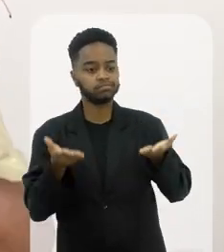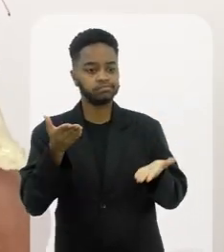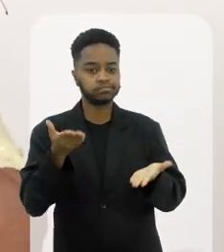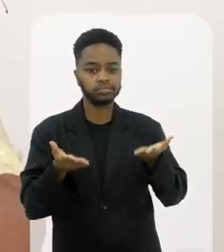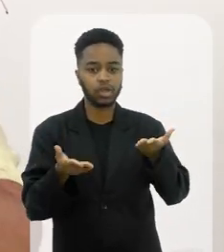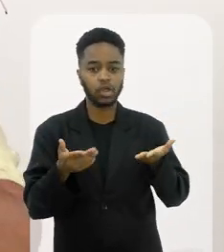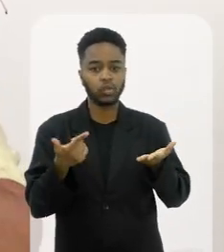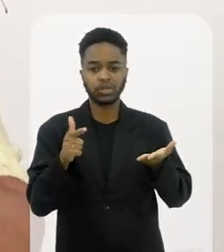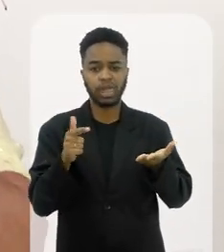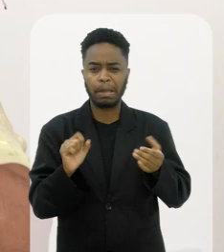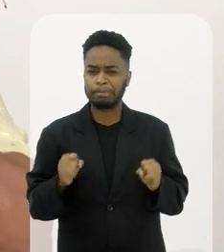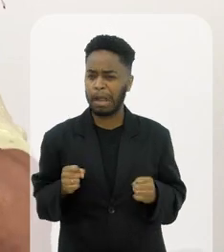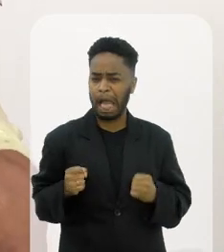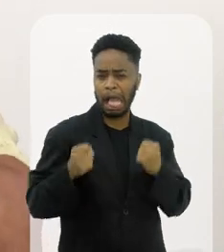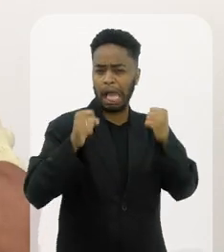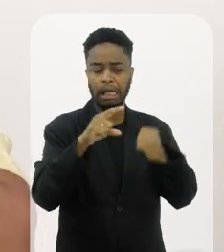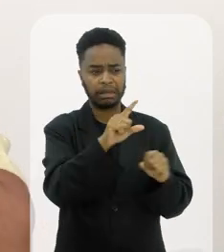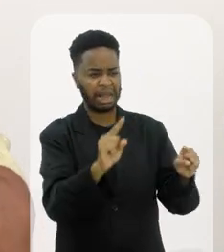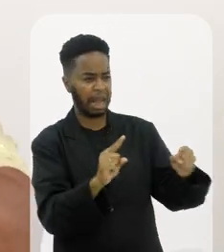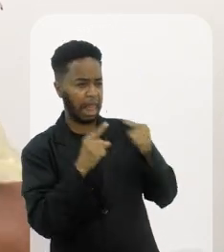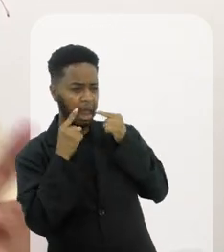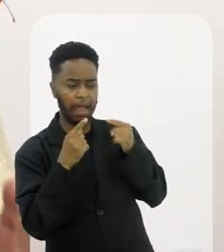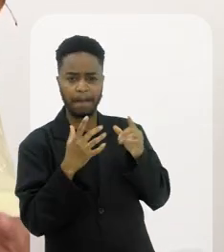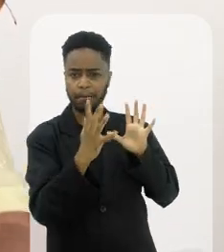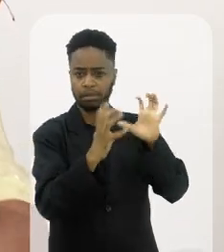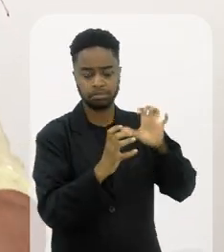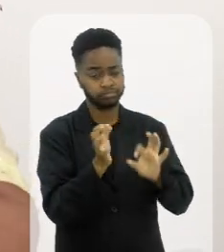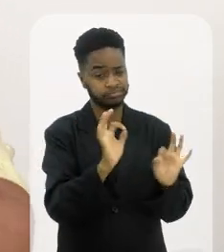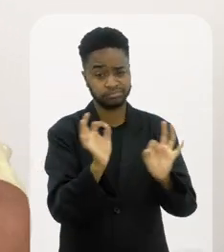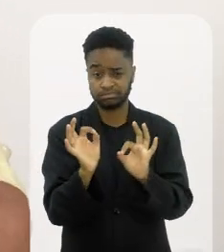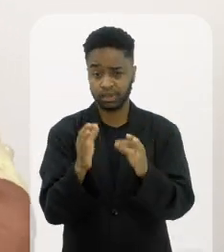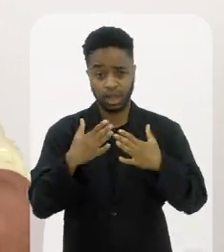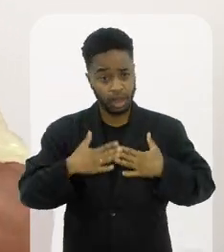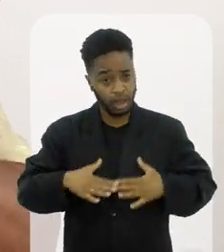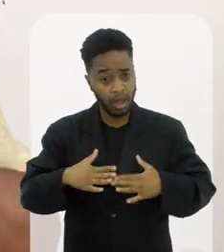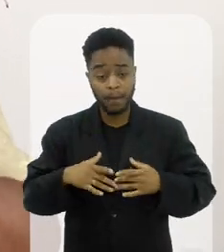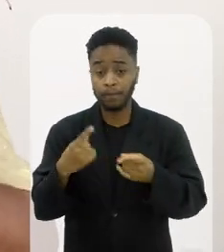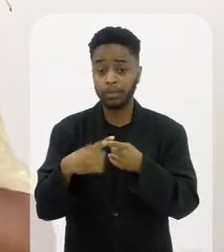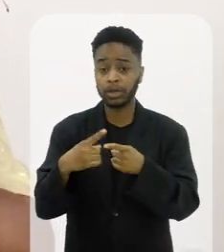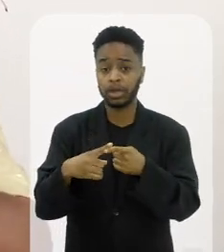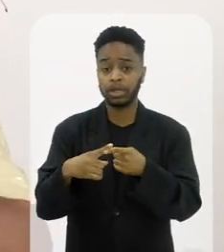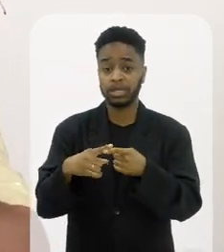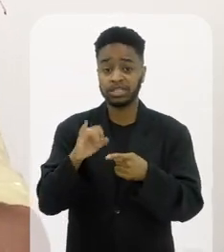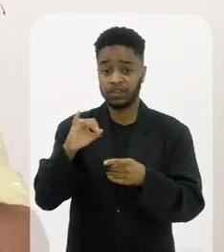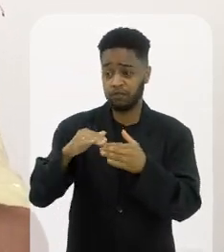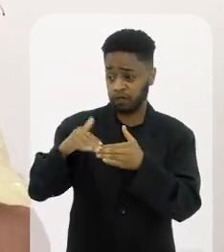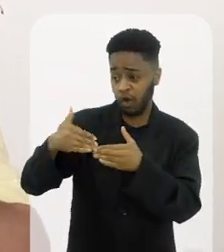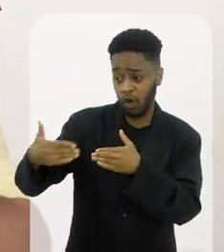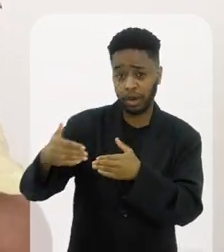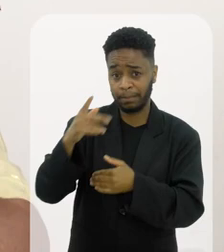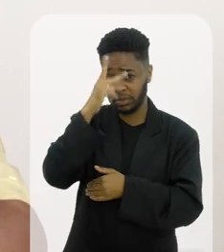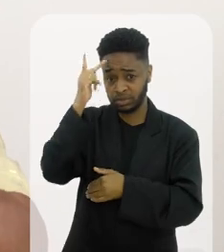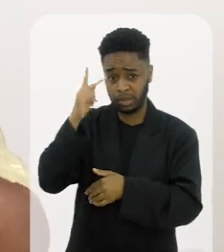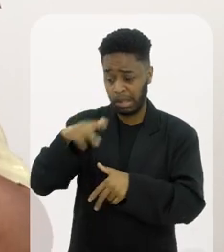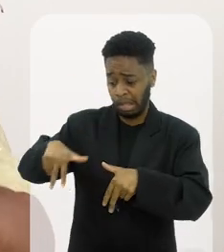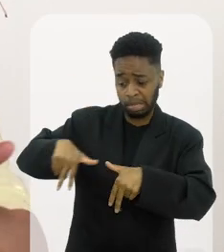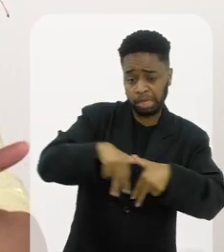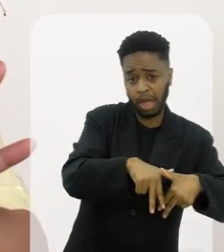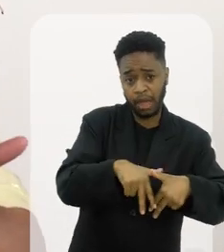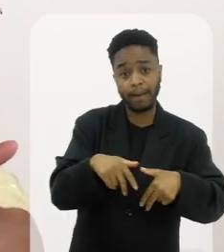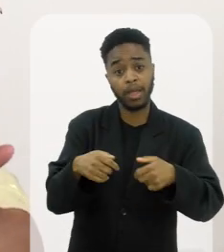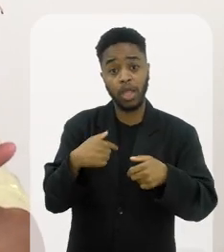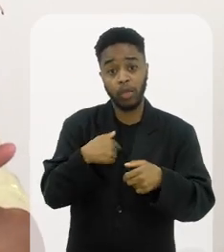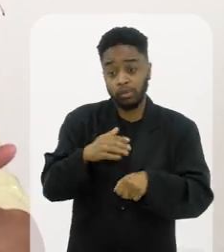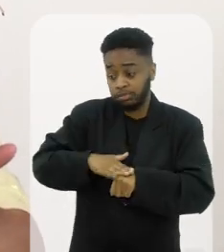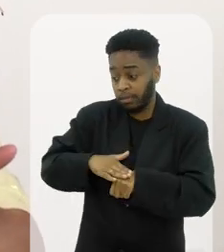mais ponderada, você não vai se estressar com o outro que reclamou, que brigou. Porque se a gente vive aí fora, alguém te esbarra, você tem que